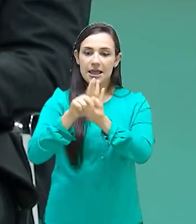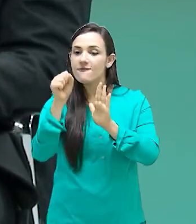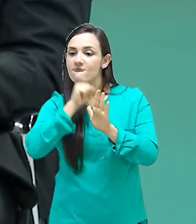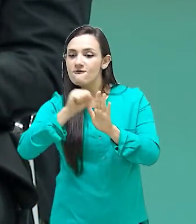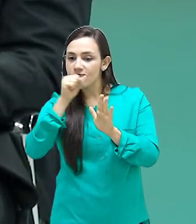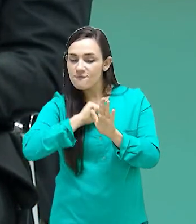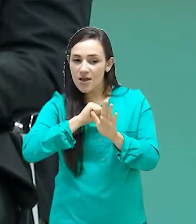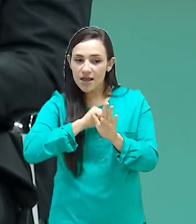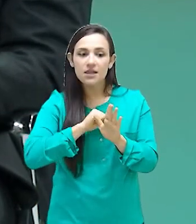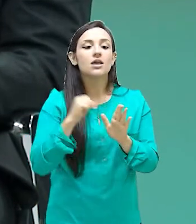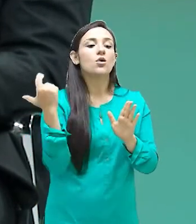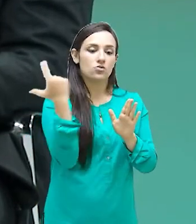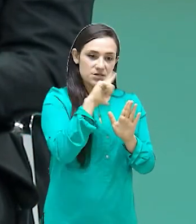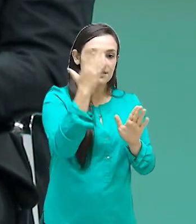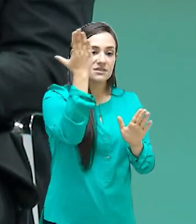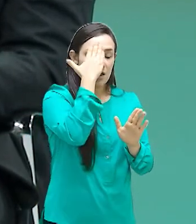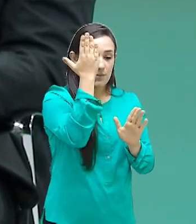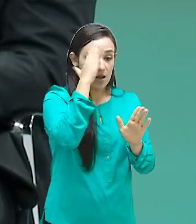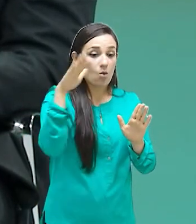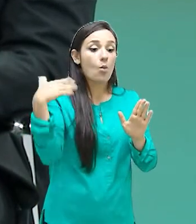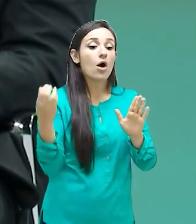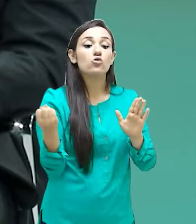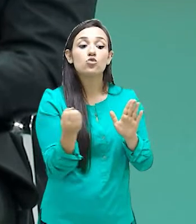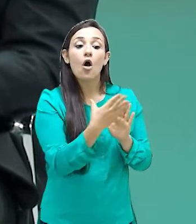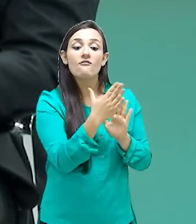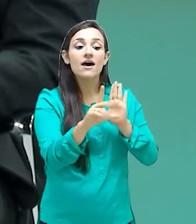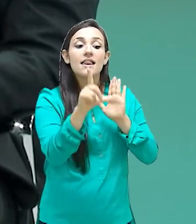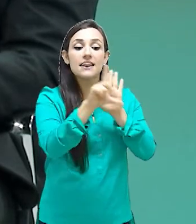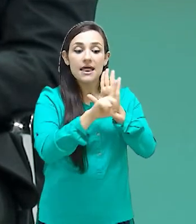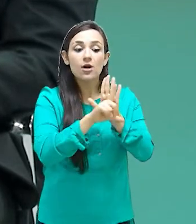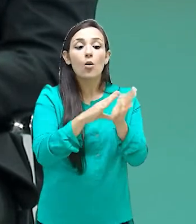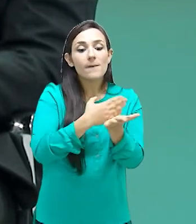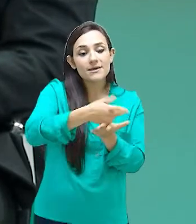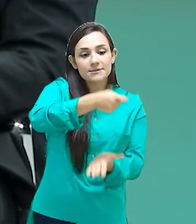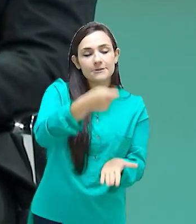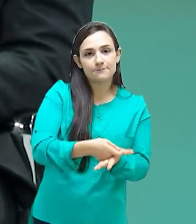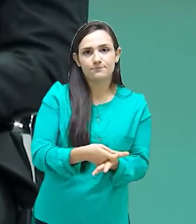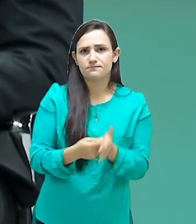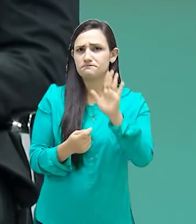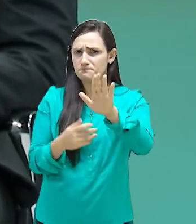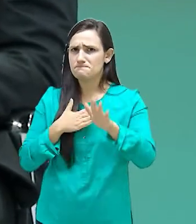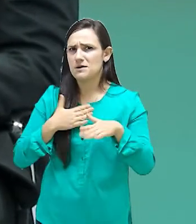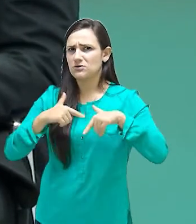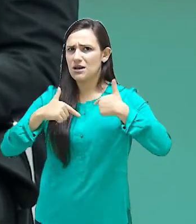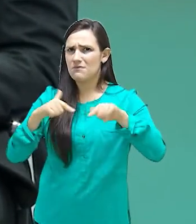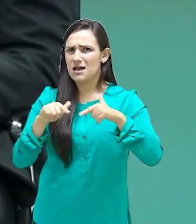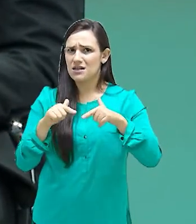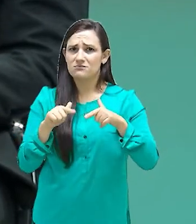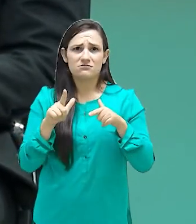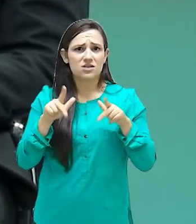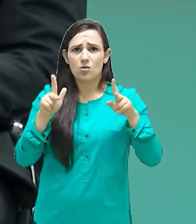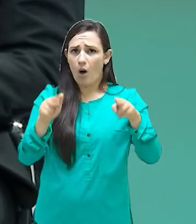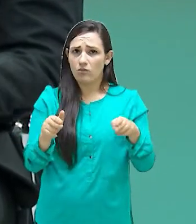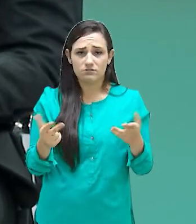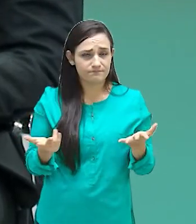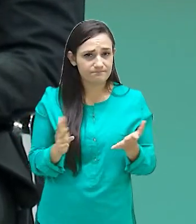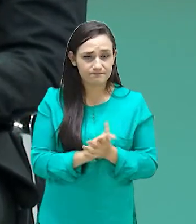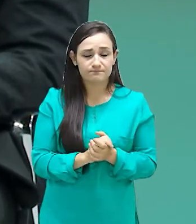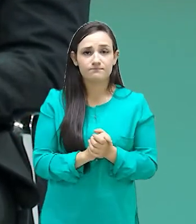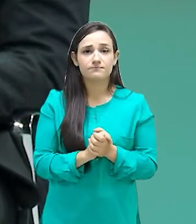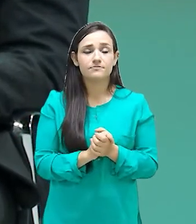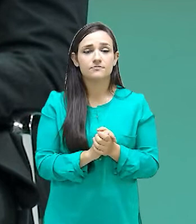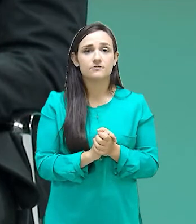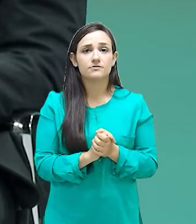realiza a consolidação dessa lei. O nosso trabalho não difere desse. O nosso